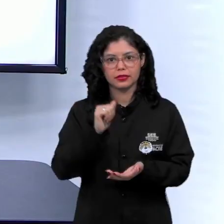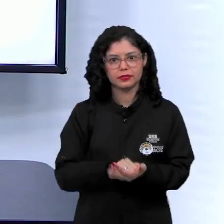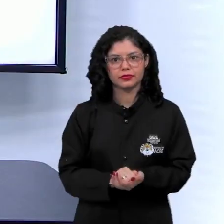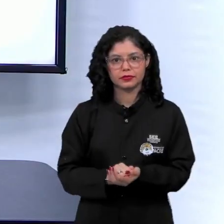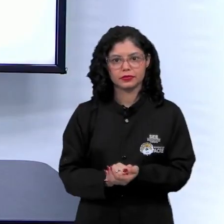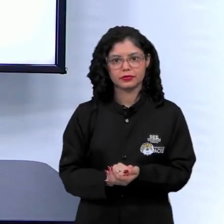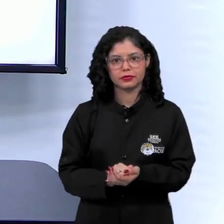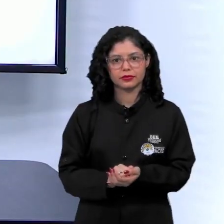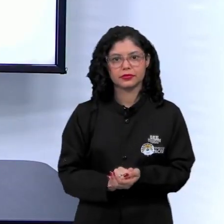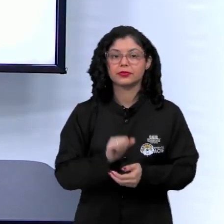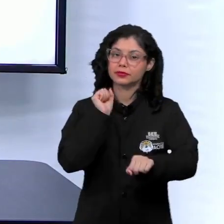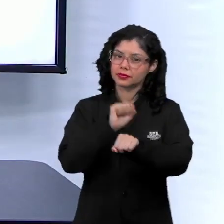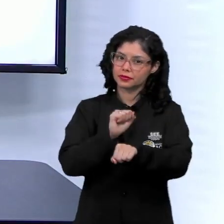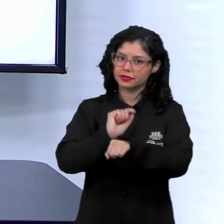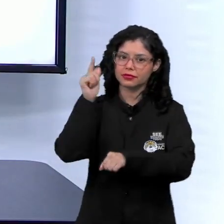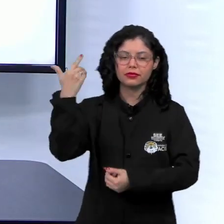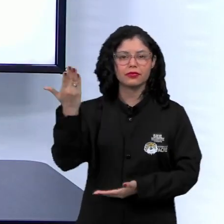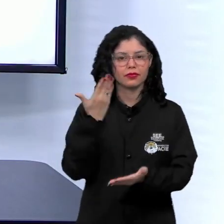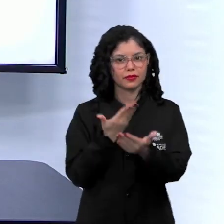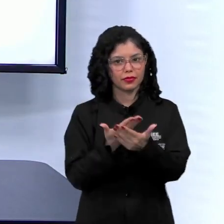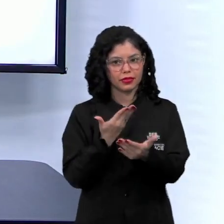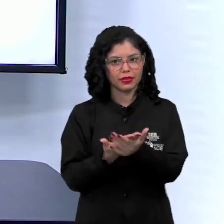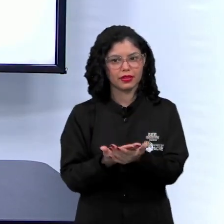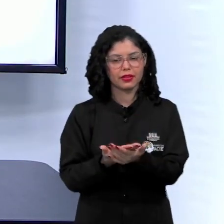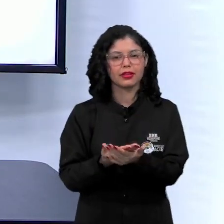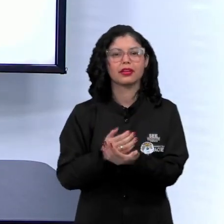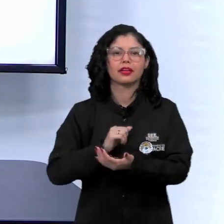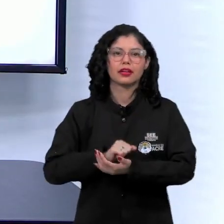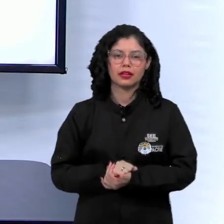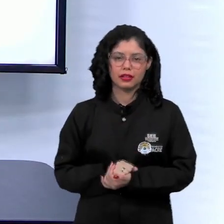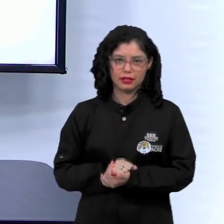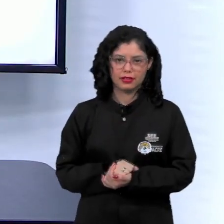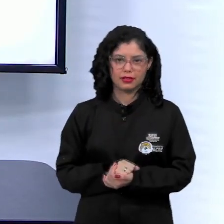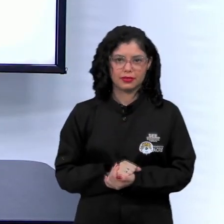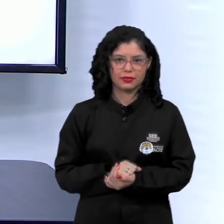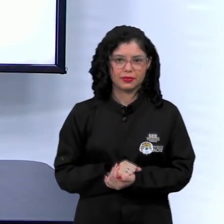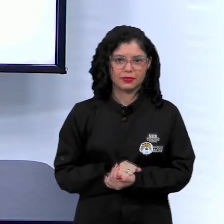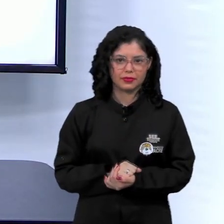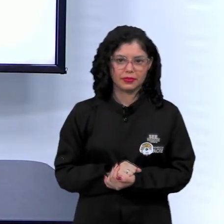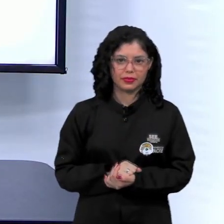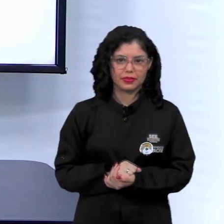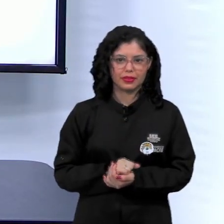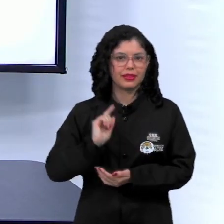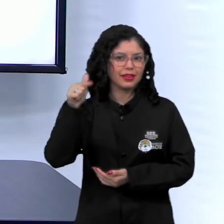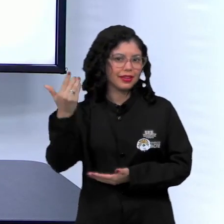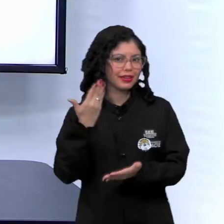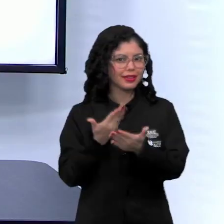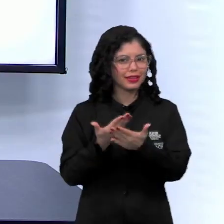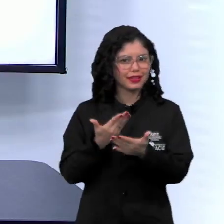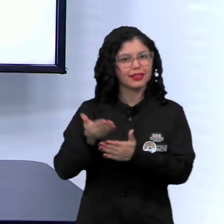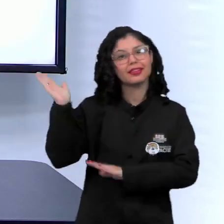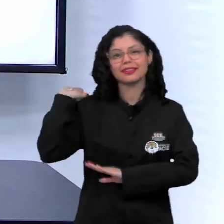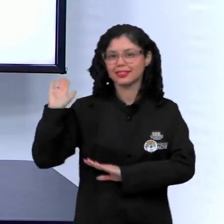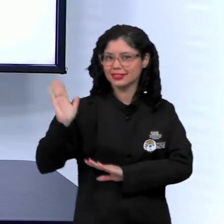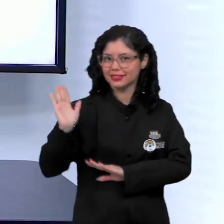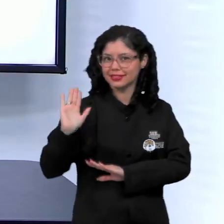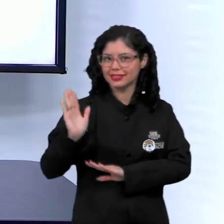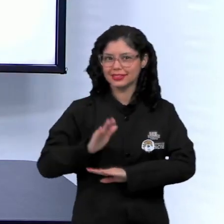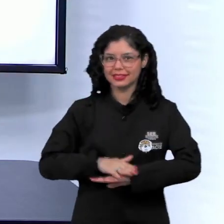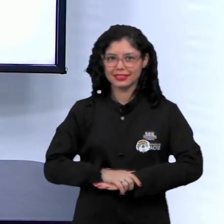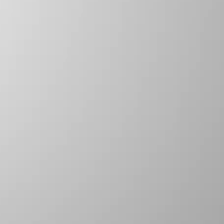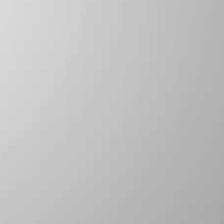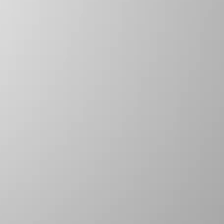e eu conto com vocês também nas nossas próximas aulas. Então, até mais e tchau, tchau!